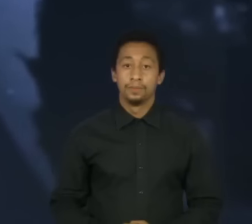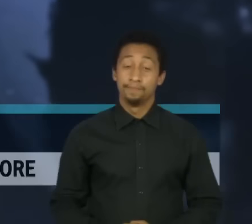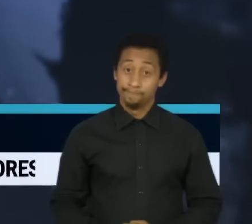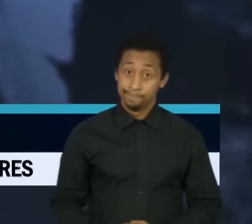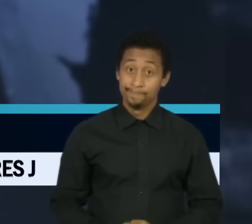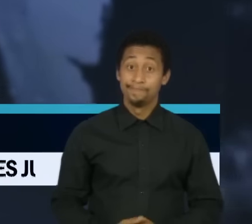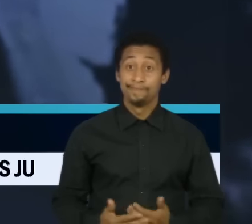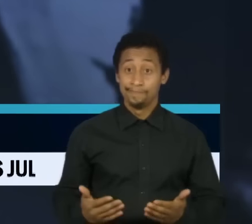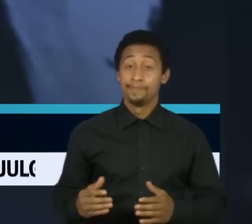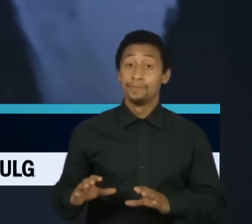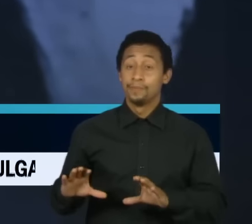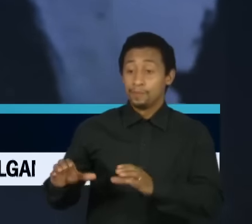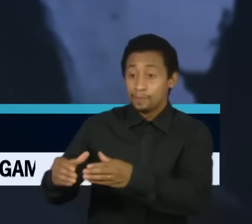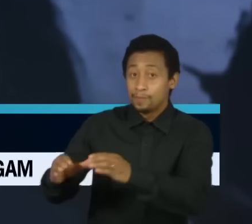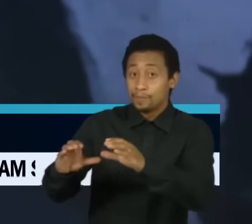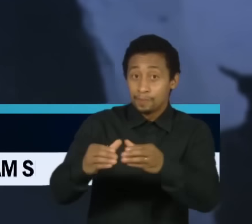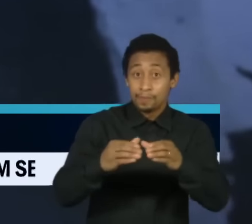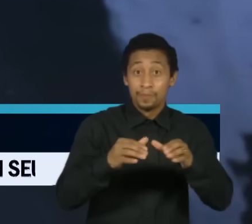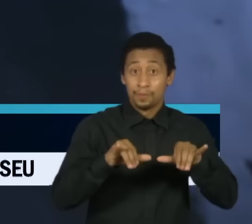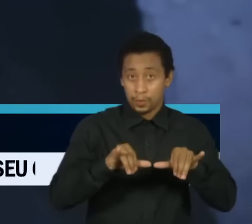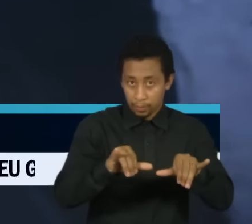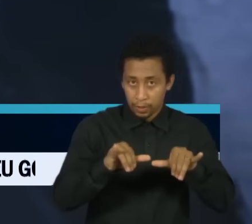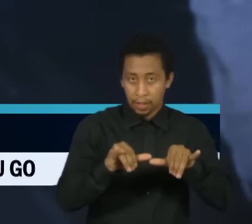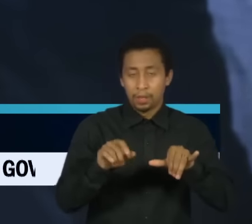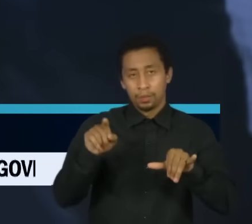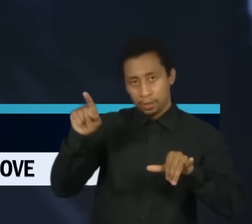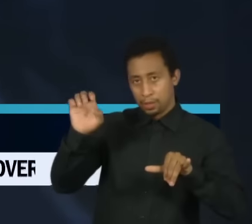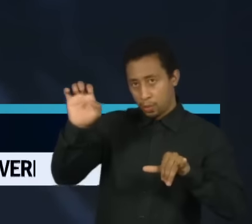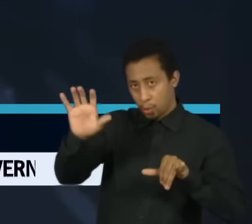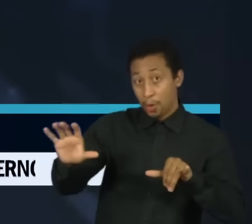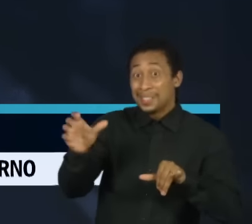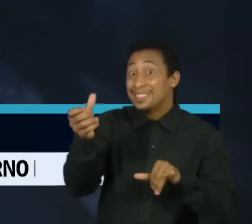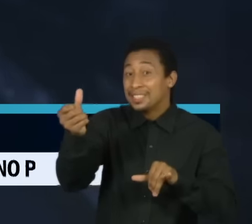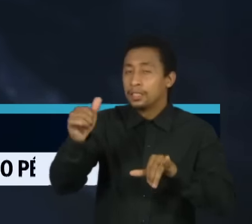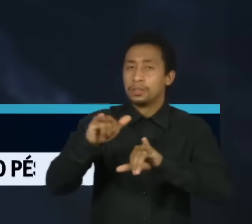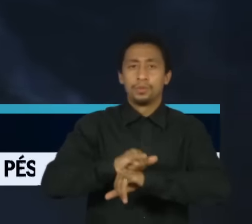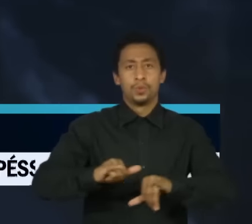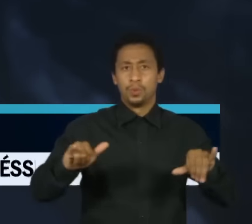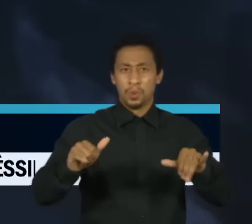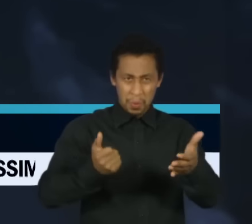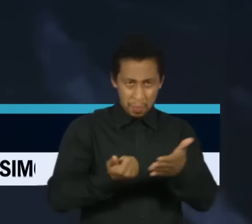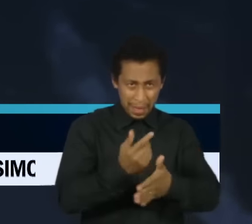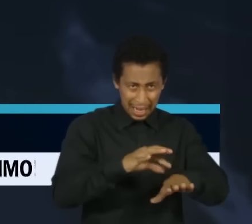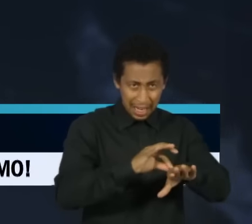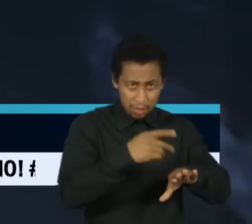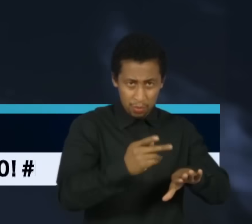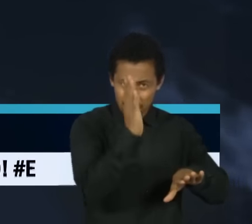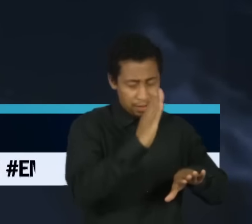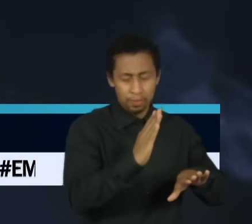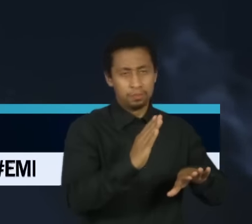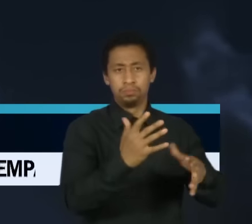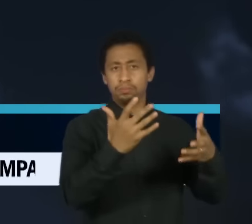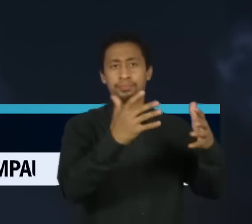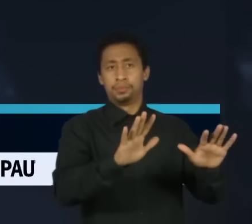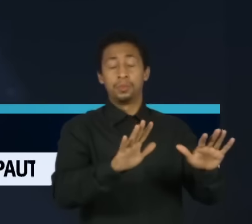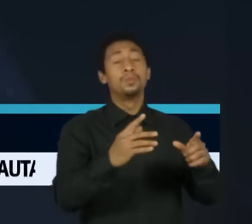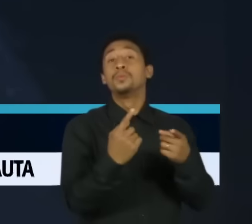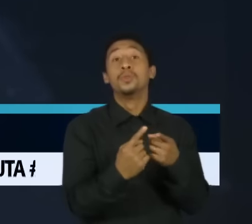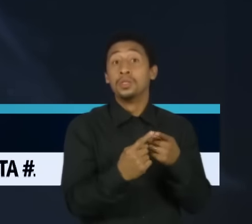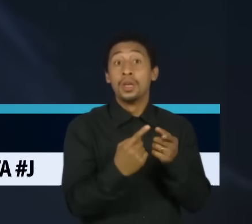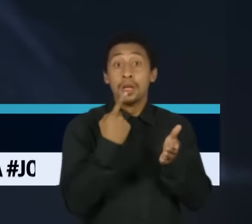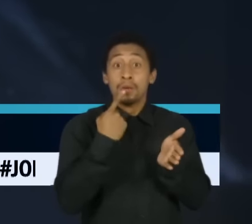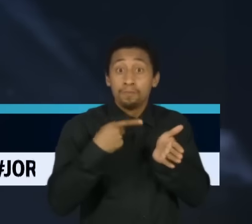Seis redes de supermercados da Europa anunciaram que vão deixar de comprar carne brasileira. A medida acontece após denúncias mostrarem que o